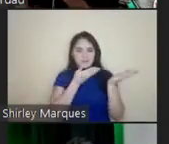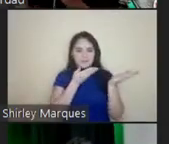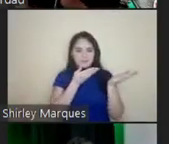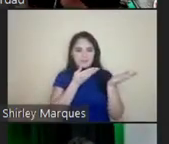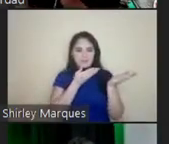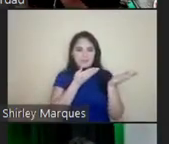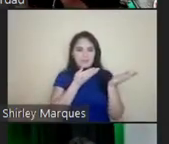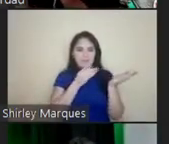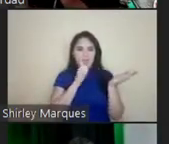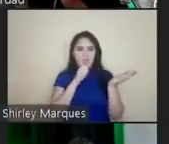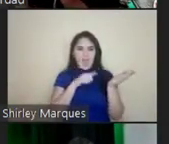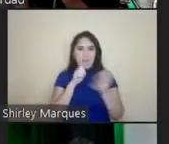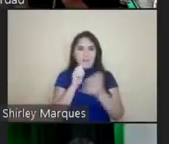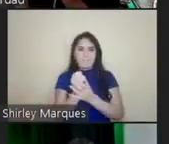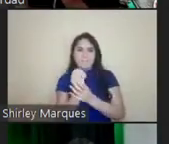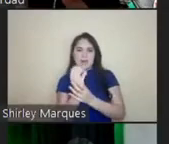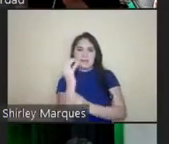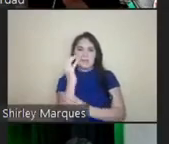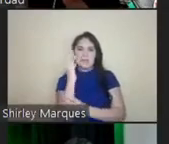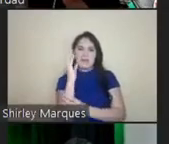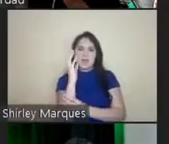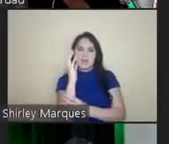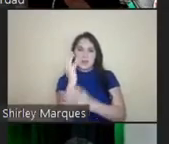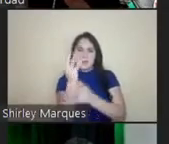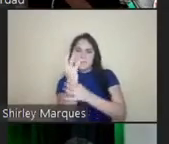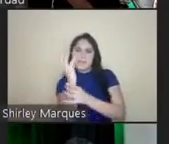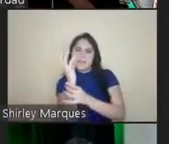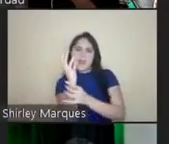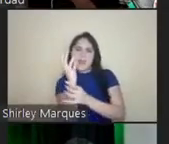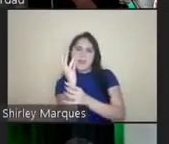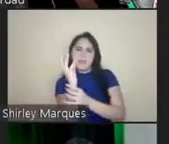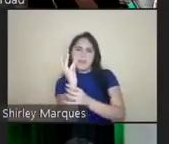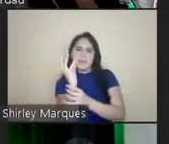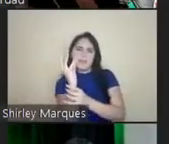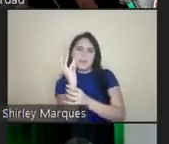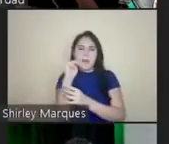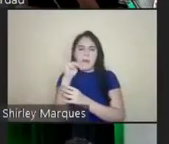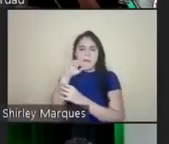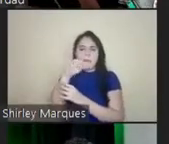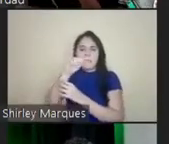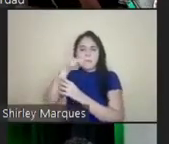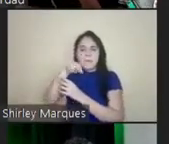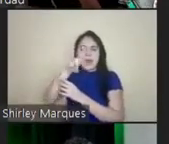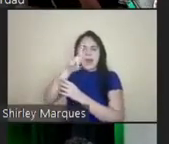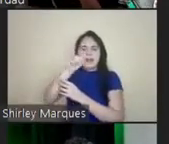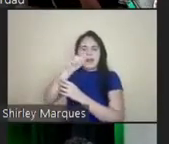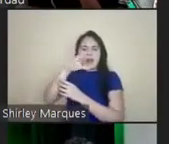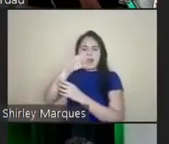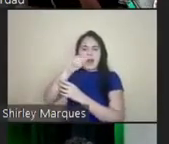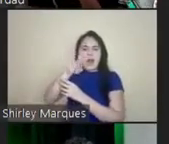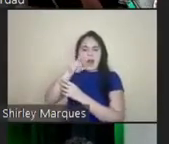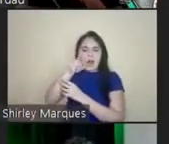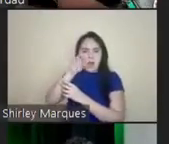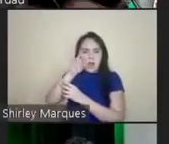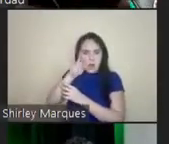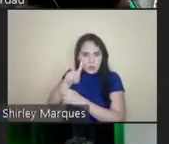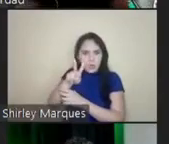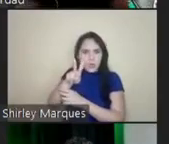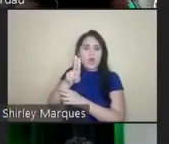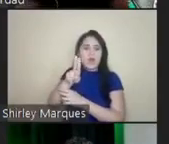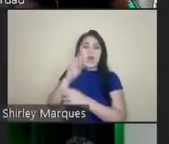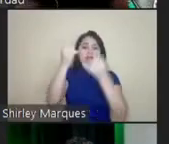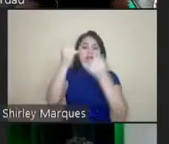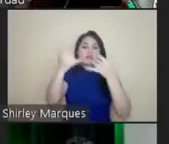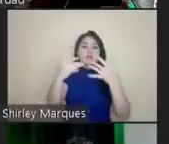Ó, é um mandacaruzinho bem pequeno, sabe assim? Sim. Aí eu escrevi assim. O sol